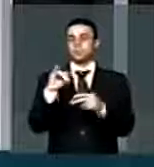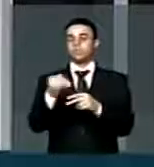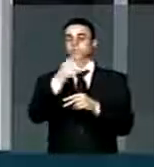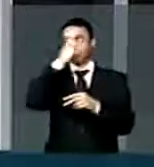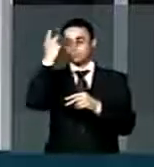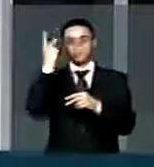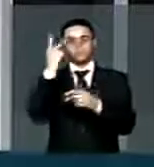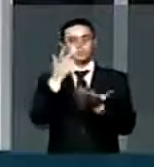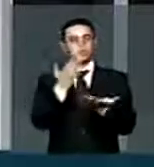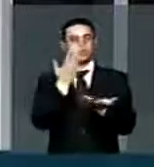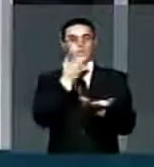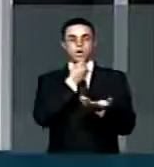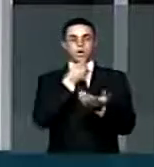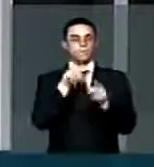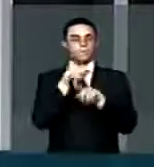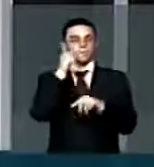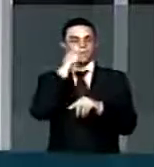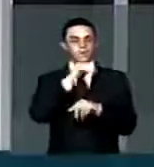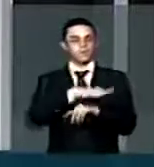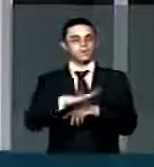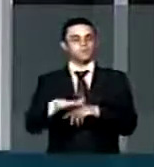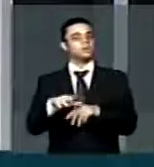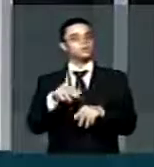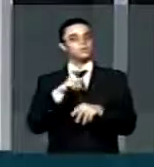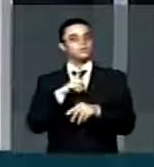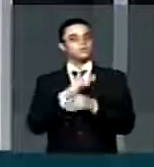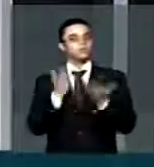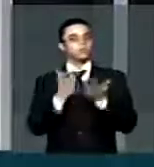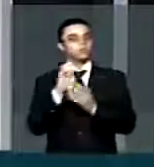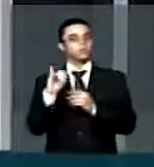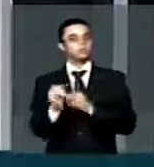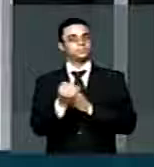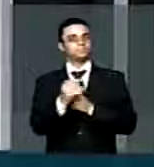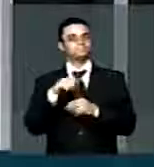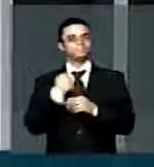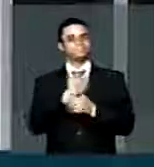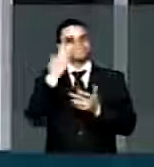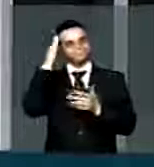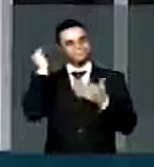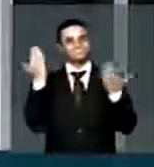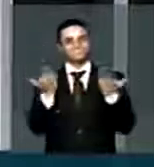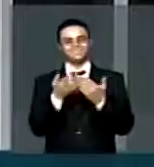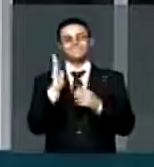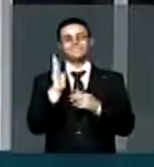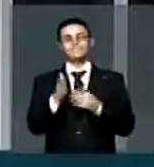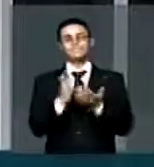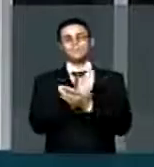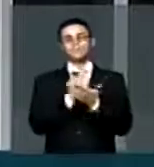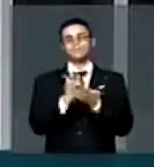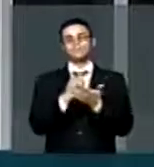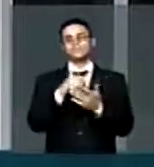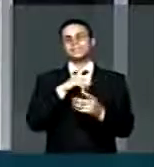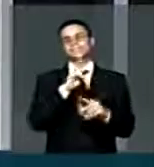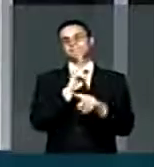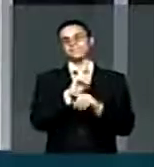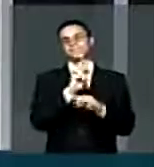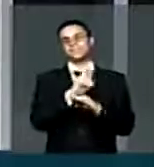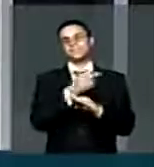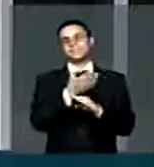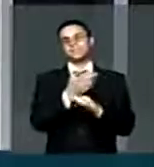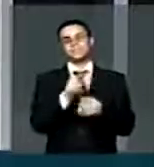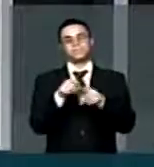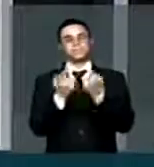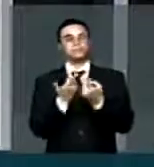a meninos e meninas que hoje nós sabemos, alguns já estão protegidos,